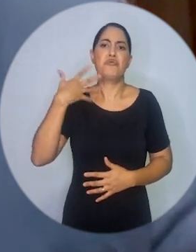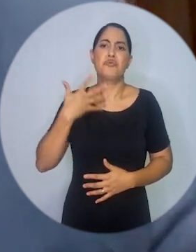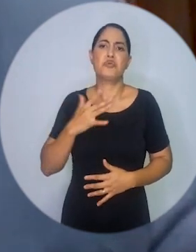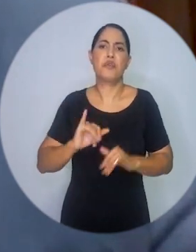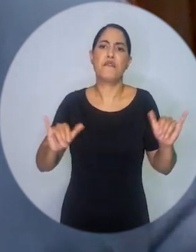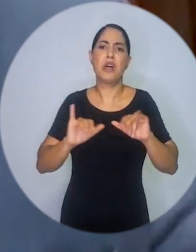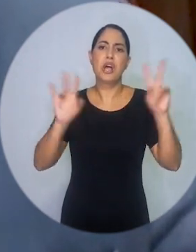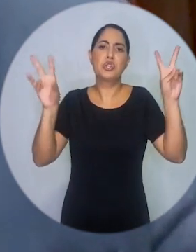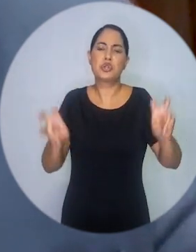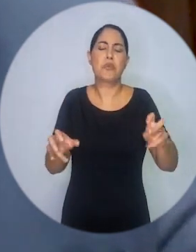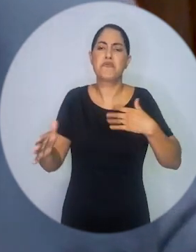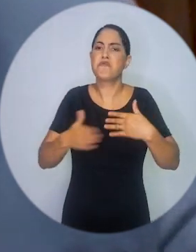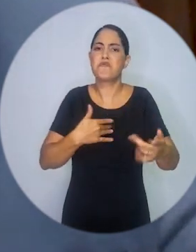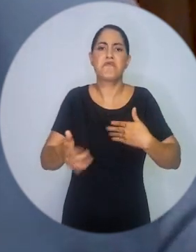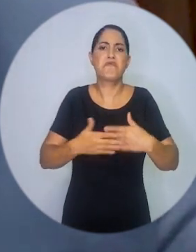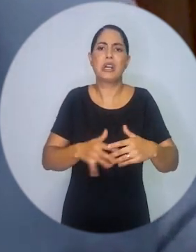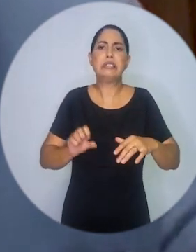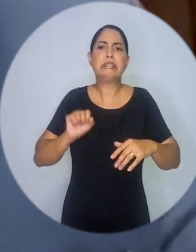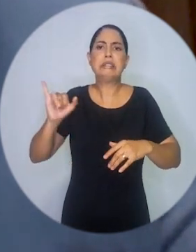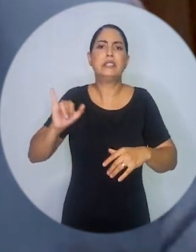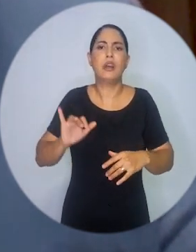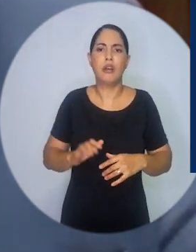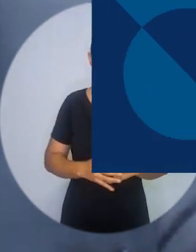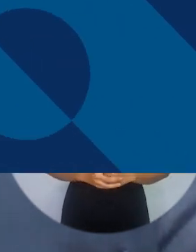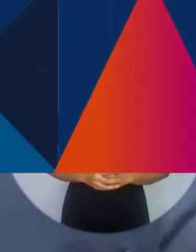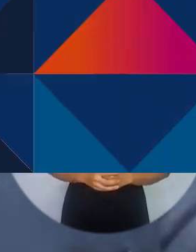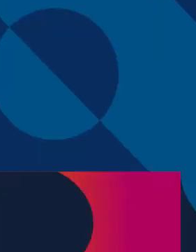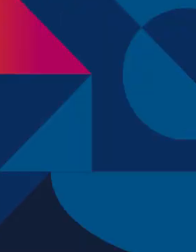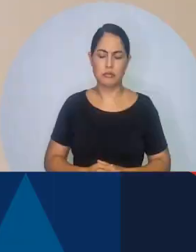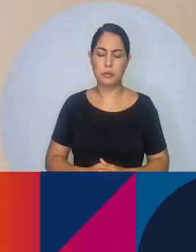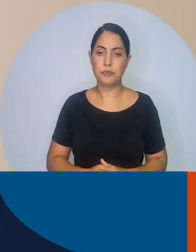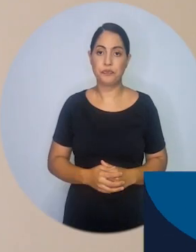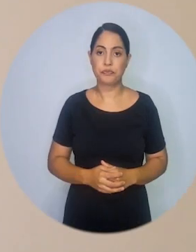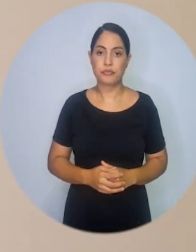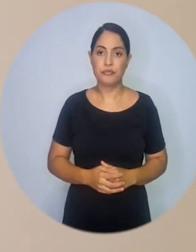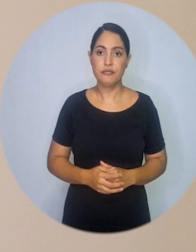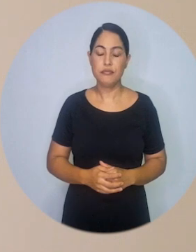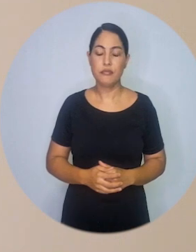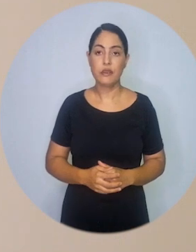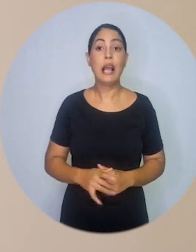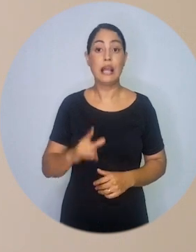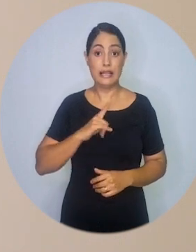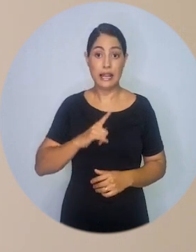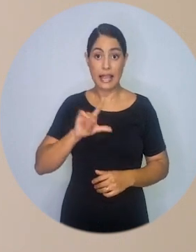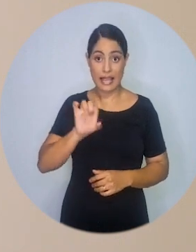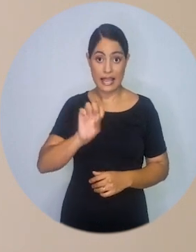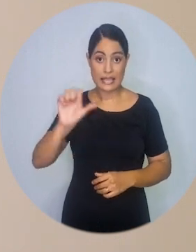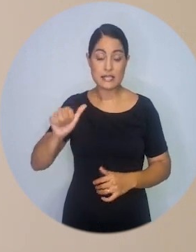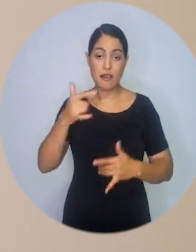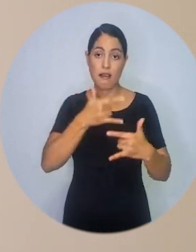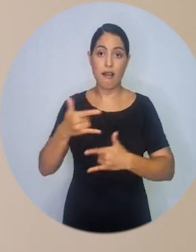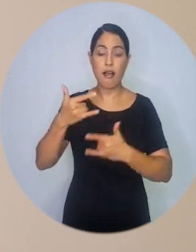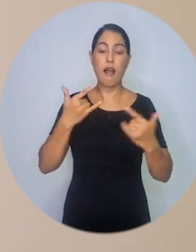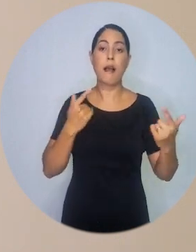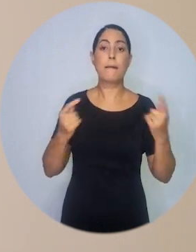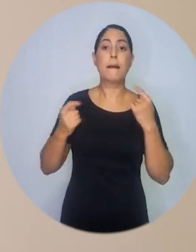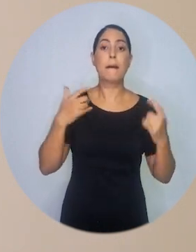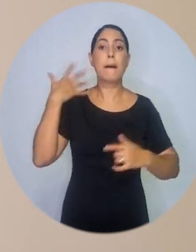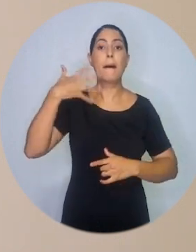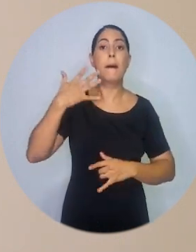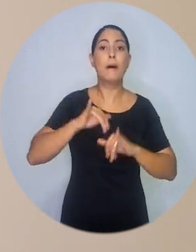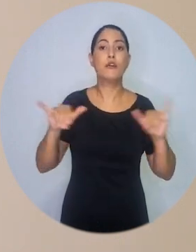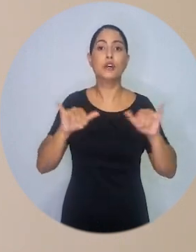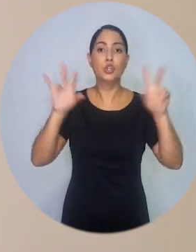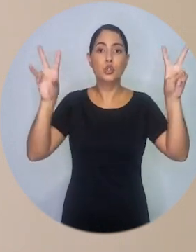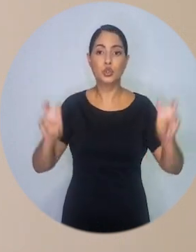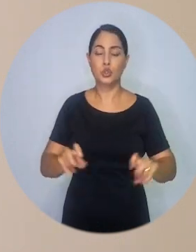em discurso descolado da prática, seja em que entidade for. A ESA Nacional promoveu em uma live o debate voltado às